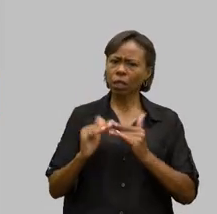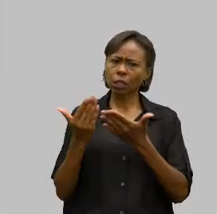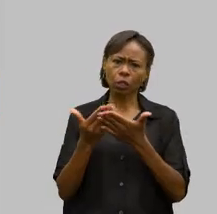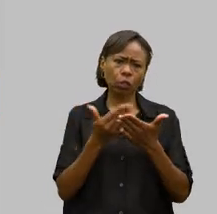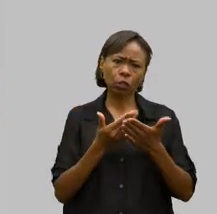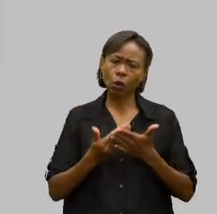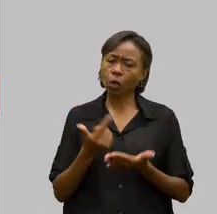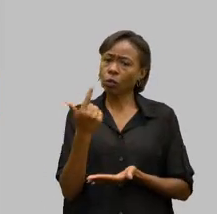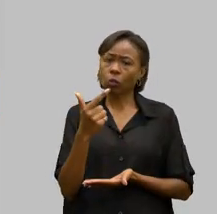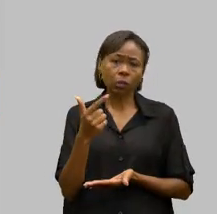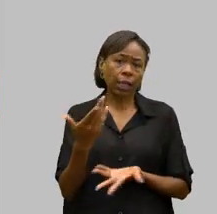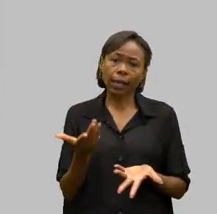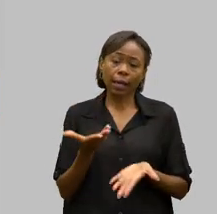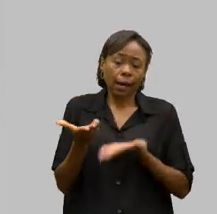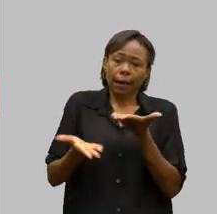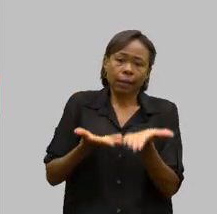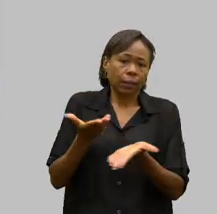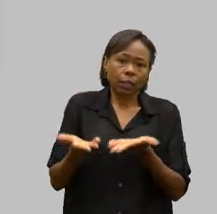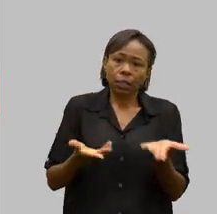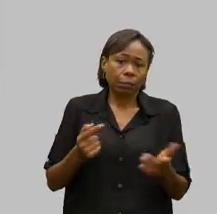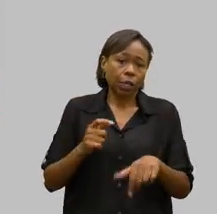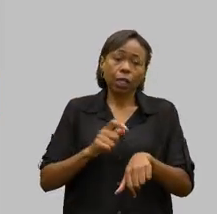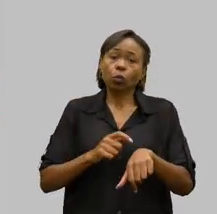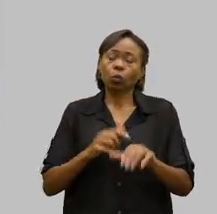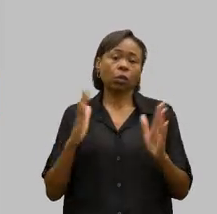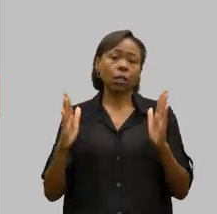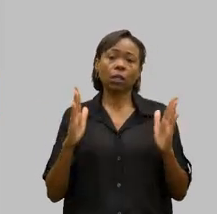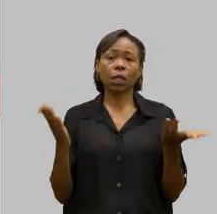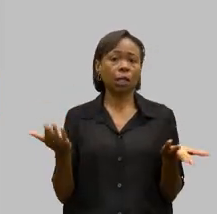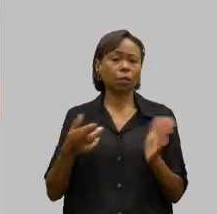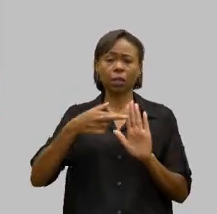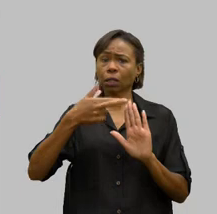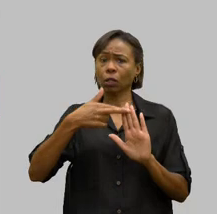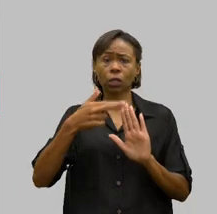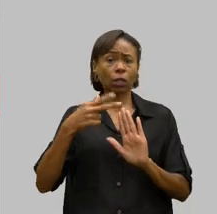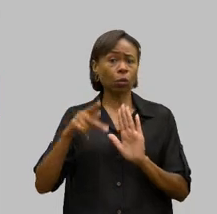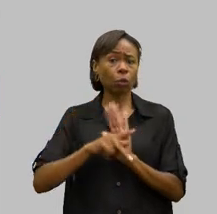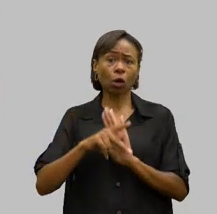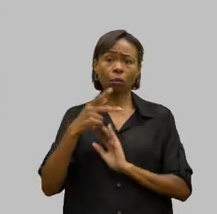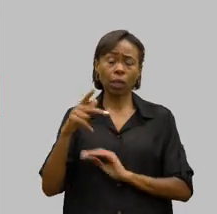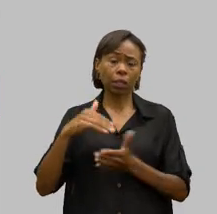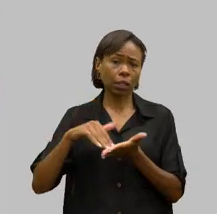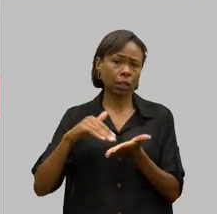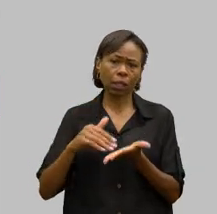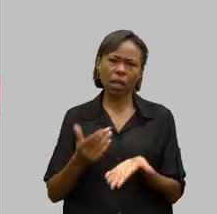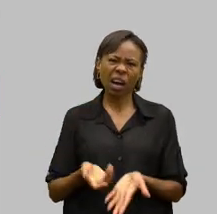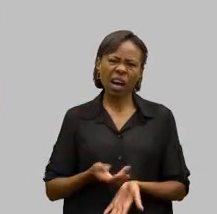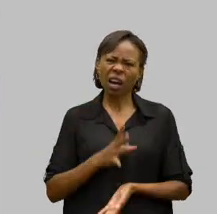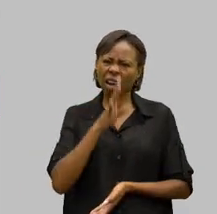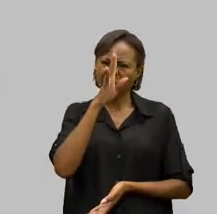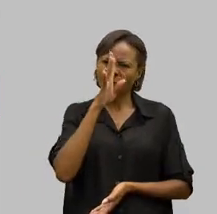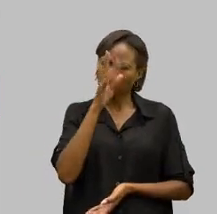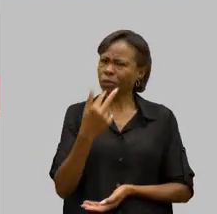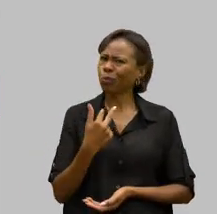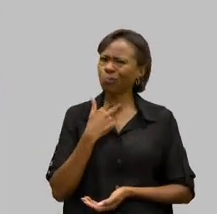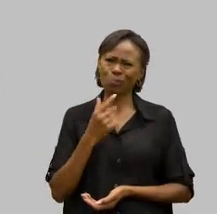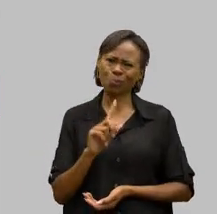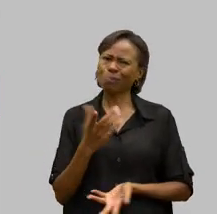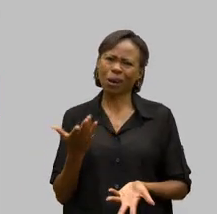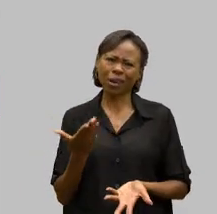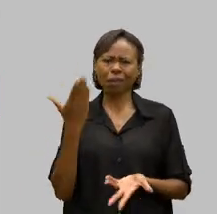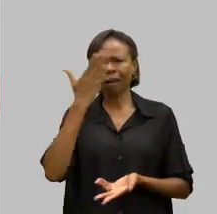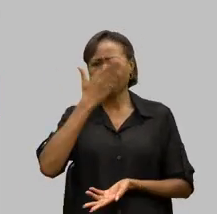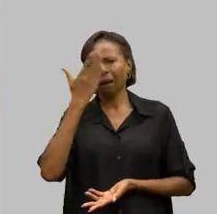previsão de atendimento, segundo a resolução da secretaria. Isso não é algo banal, isso não é algo que a gente pode fechar os nossos olhos e não haver